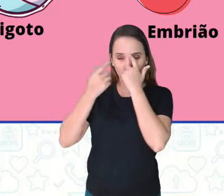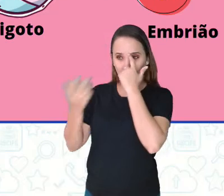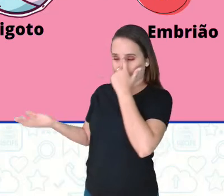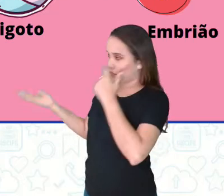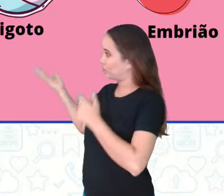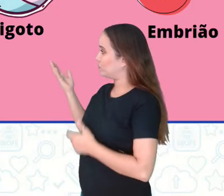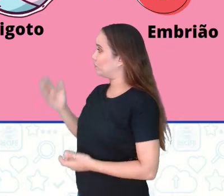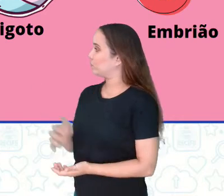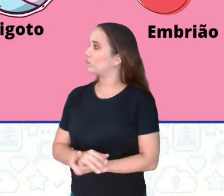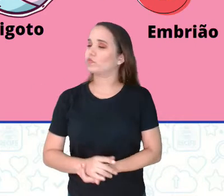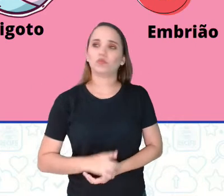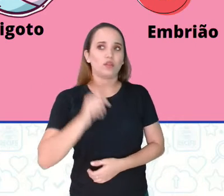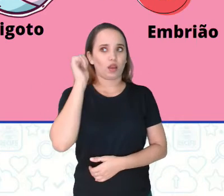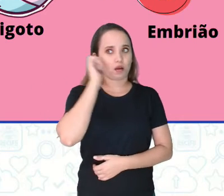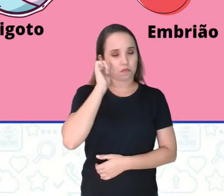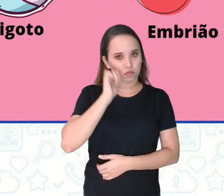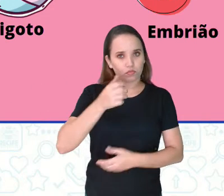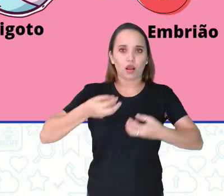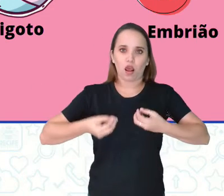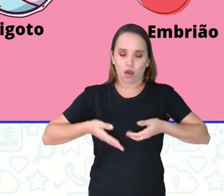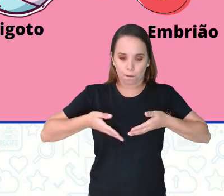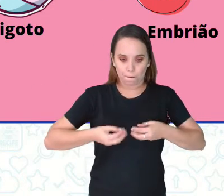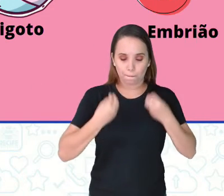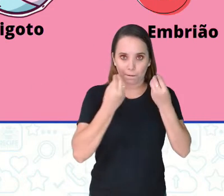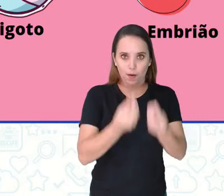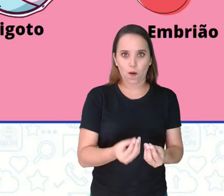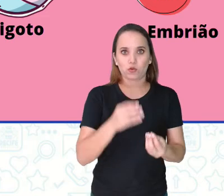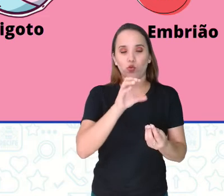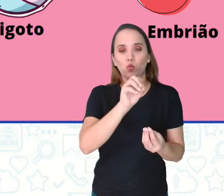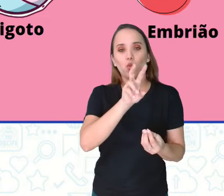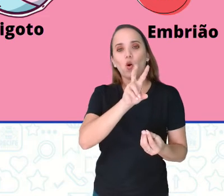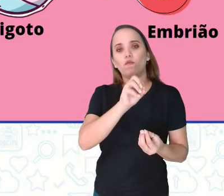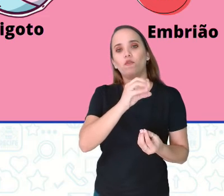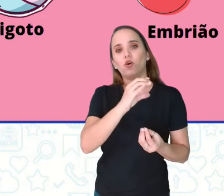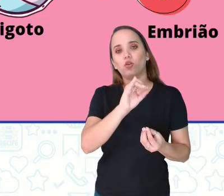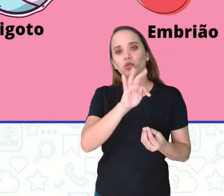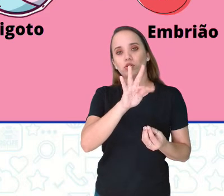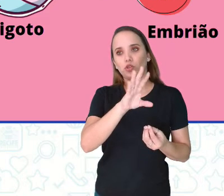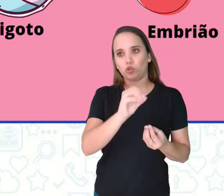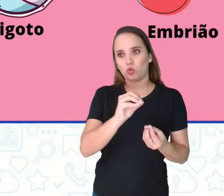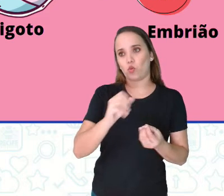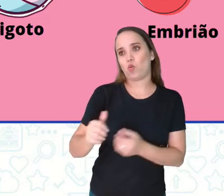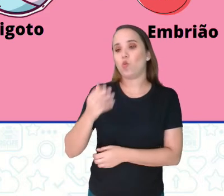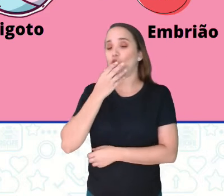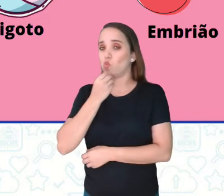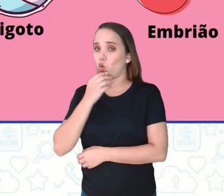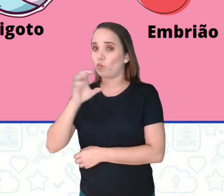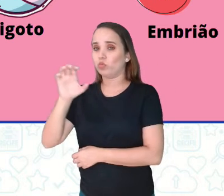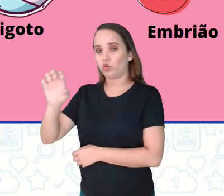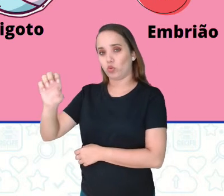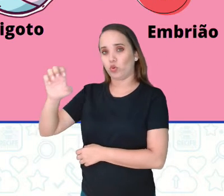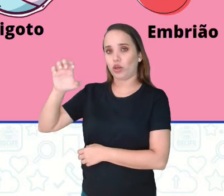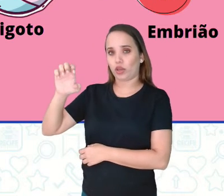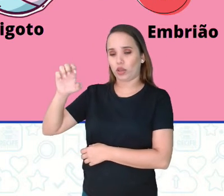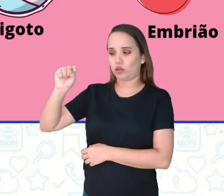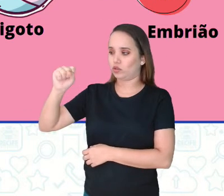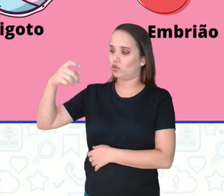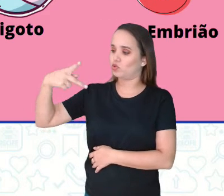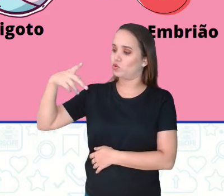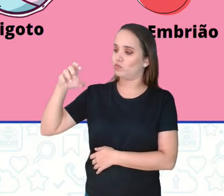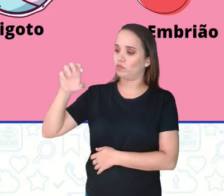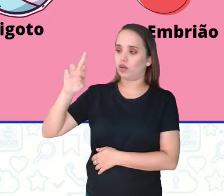mulher, ela produz o óvulo, né? O homem, o espermatozoide. E esse óvulo que nós chamamos, que na verdade